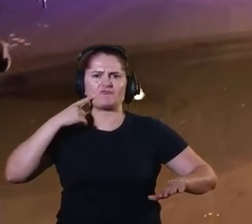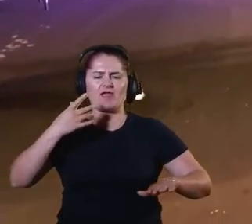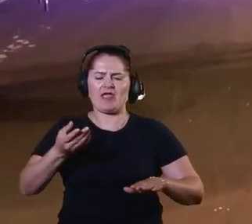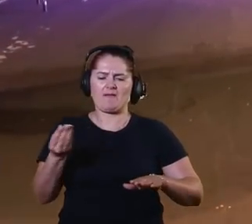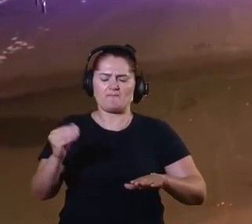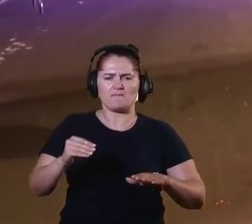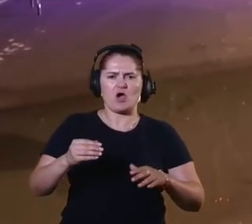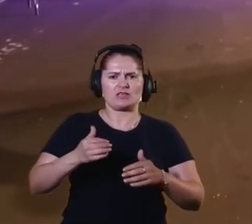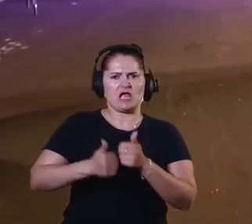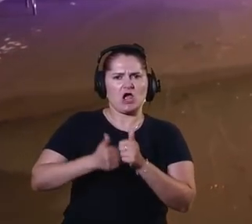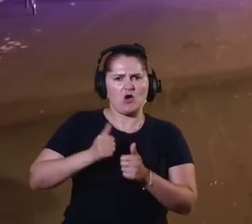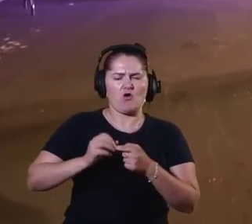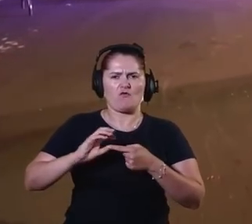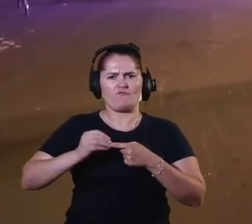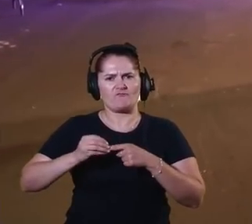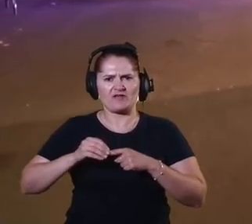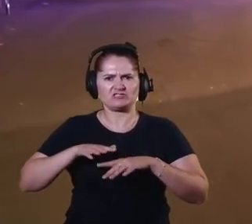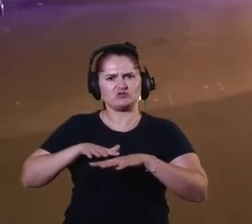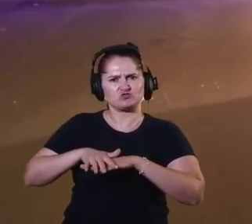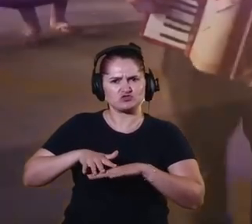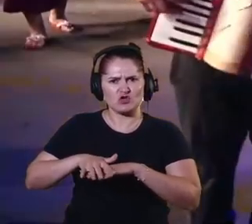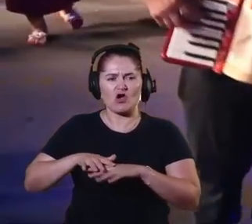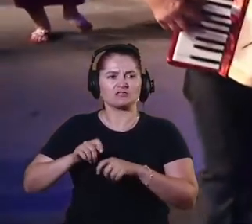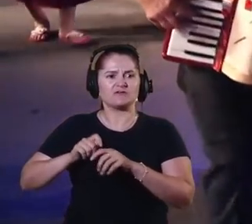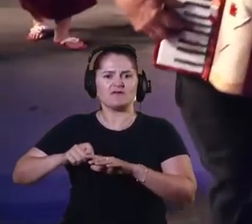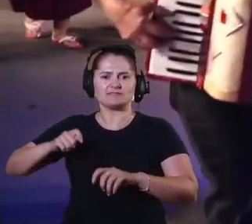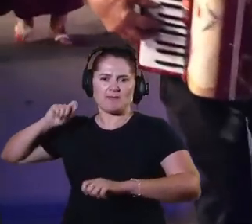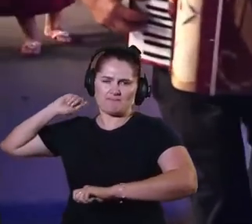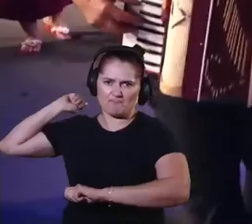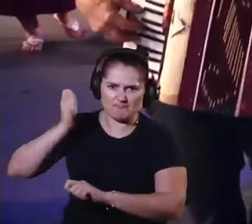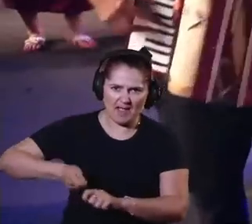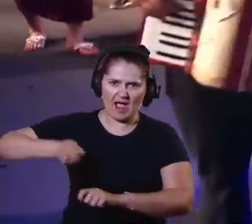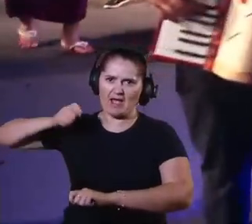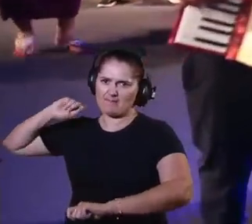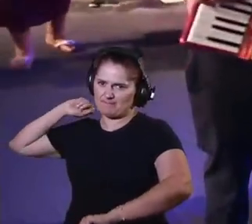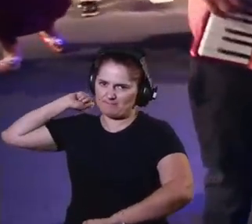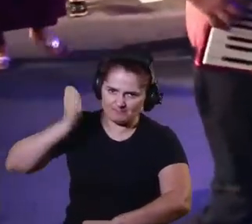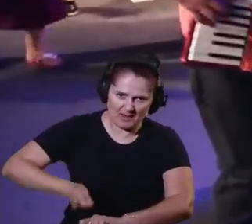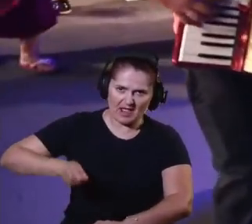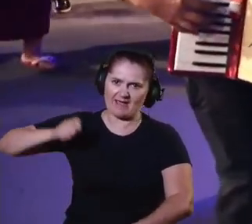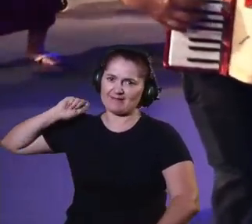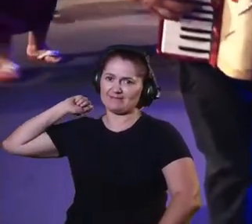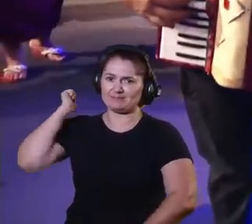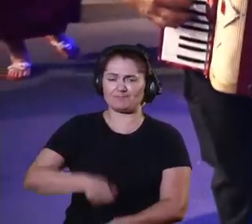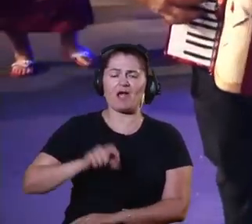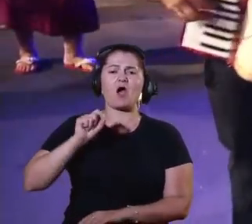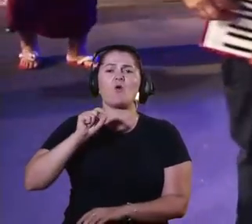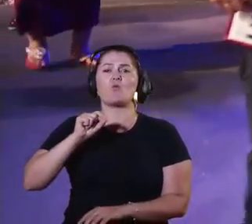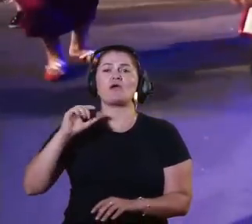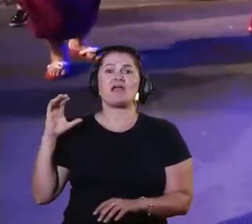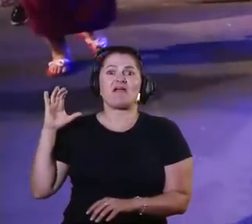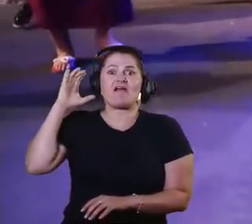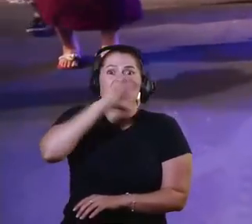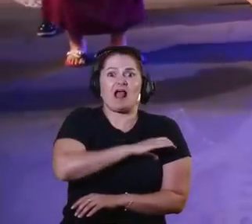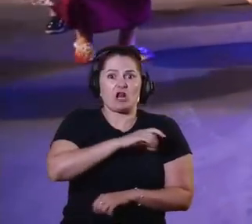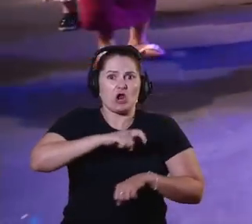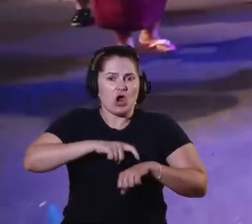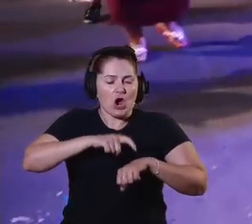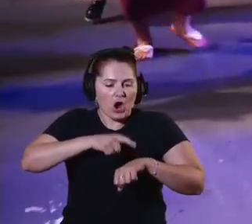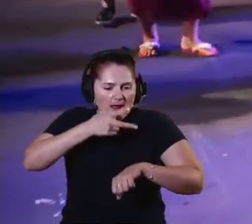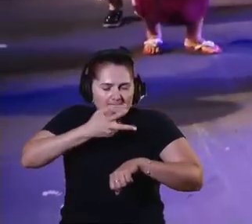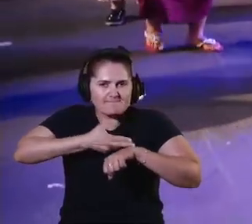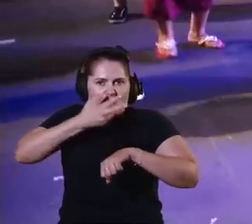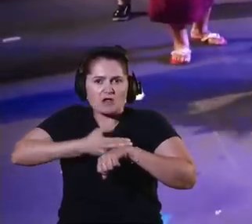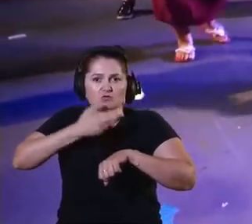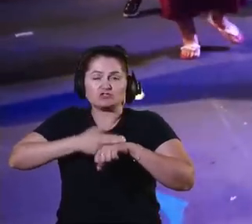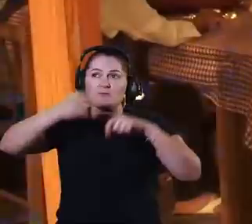fazia isso, e deitava ali porrete para malhar, e na hora quente, na hora do meio-dia, com calor, 40 graus, para poder